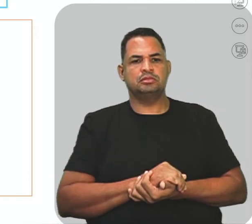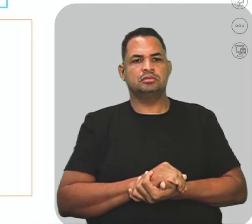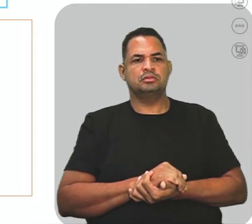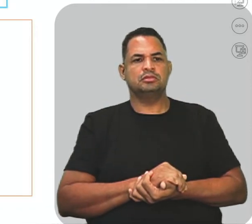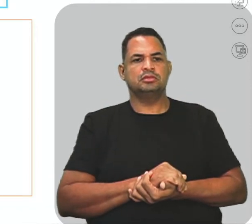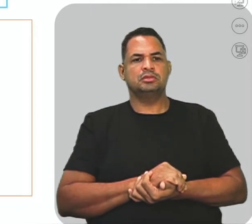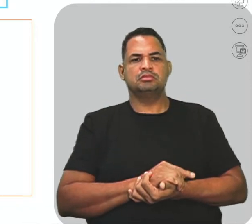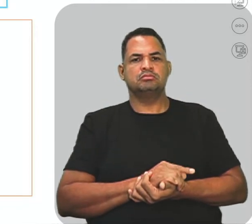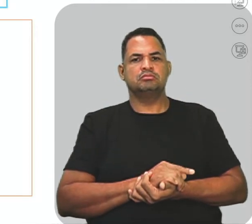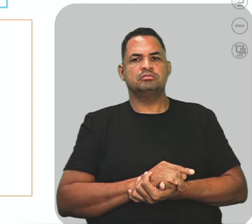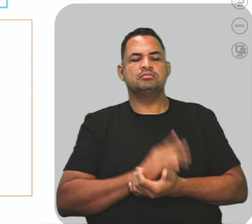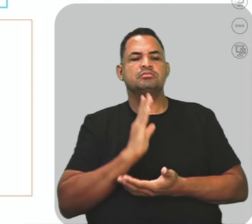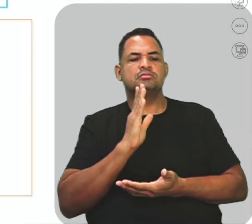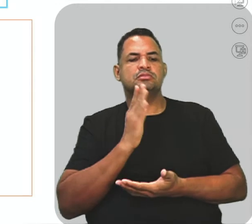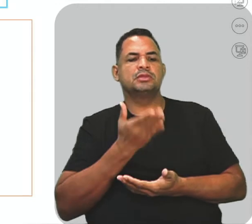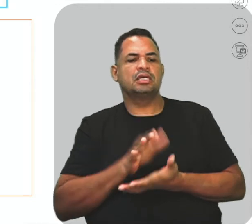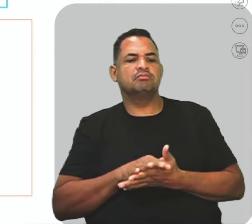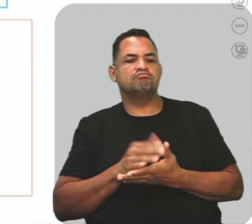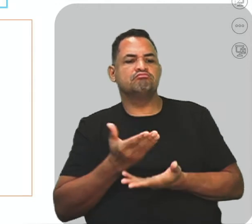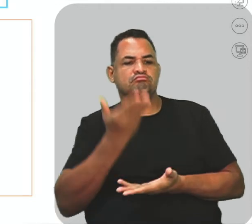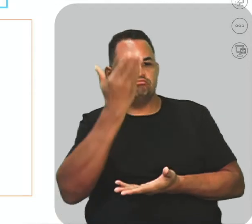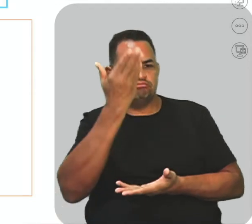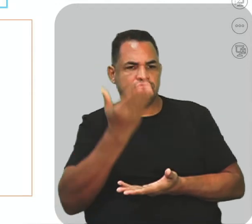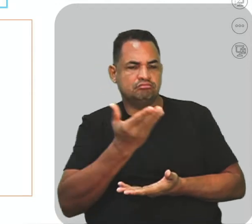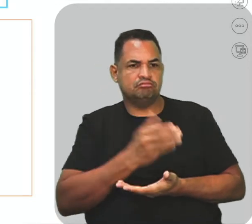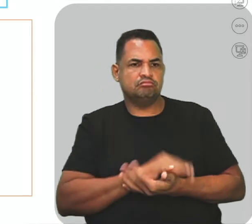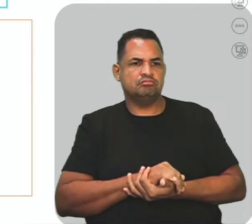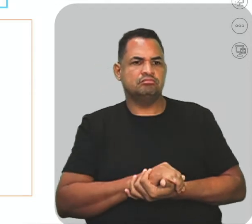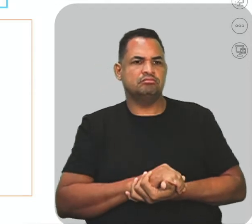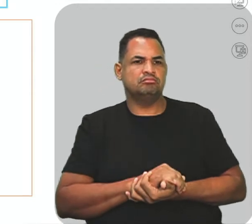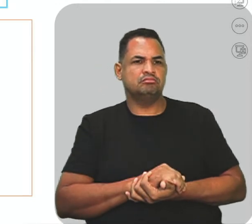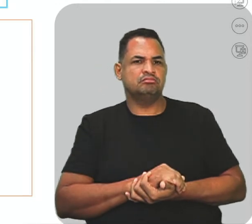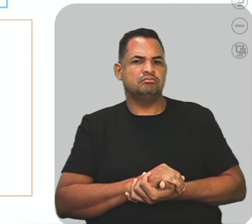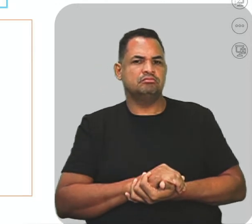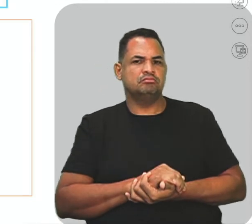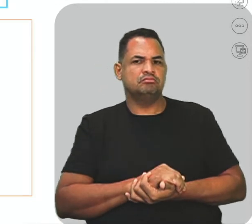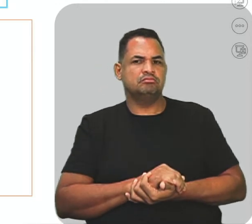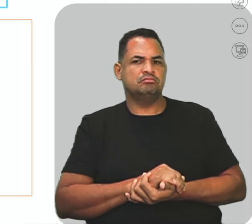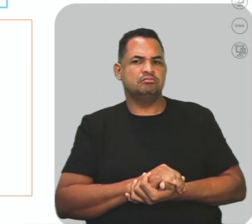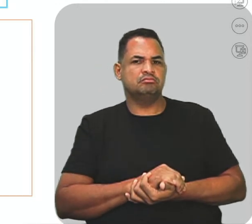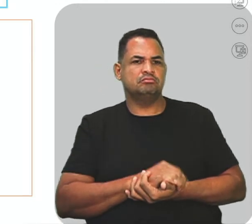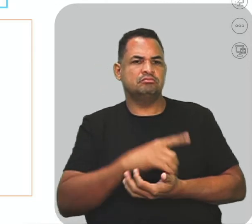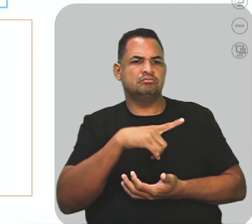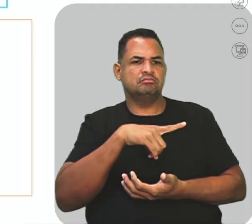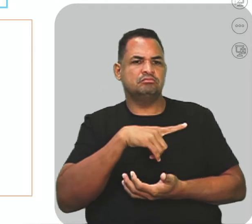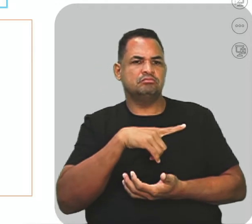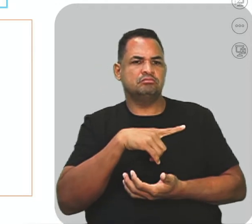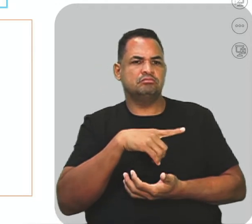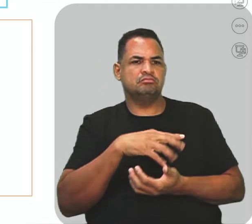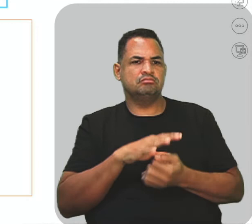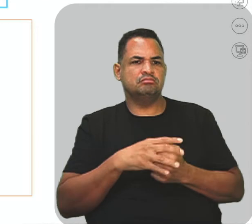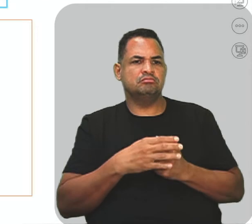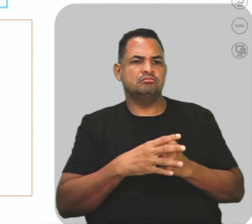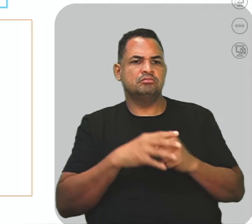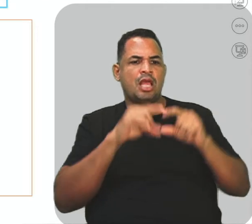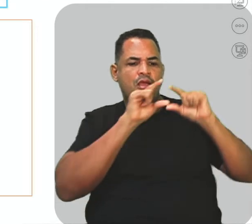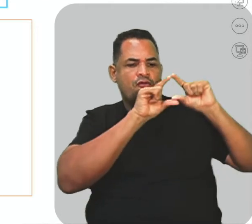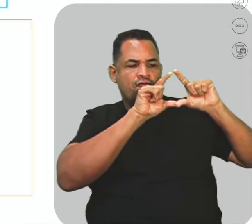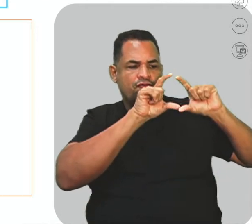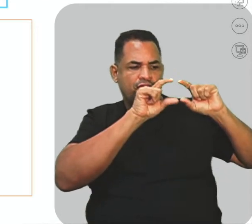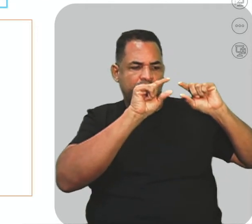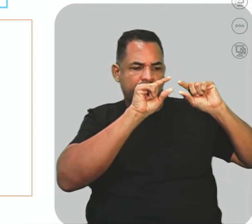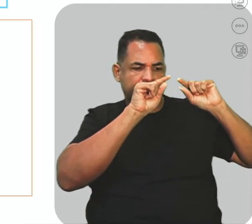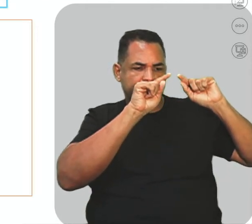com certeza, gente, vai gabaritar total. Nós temos aqui alguns versos da música de